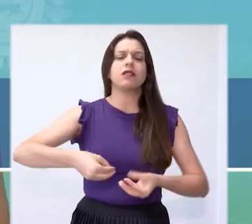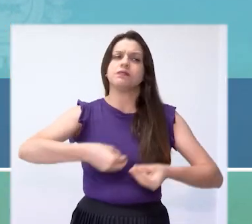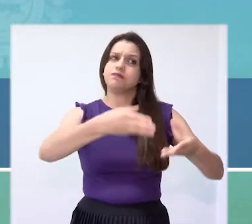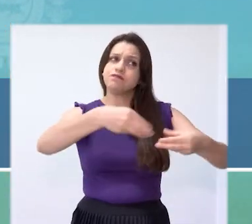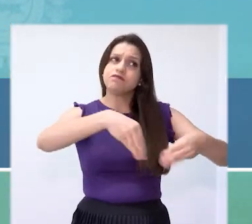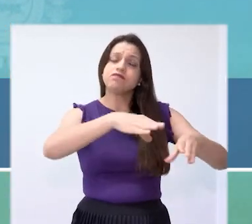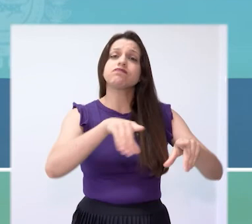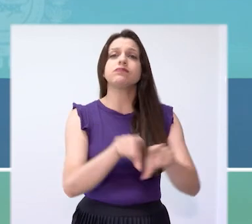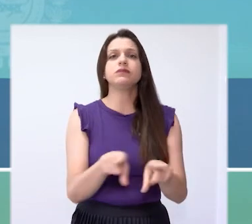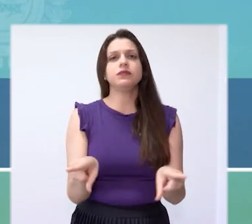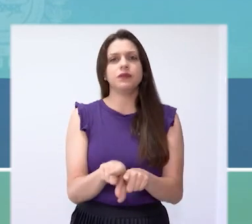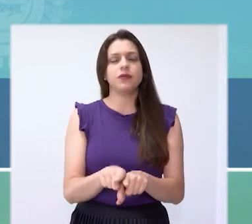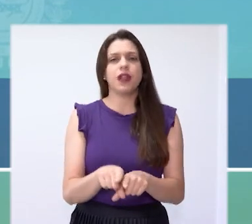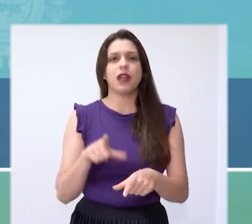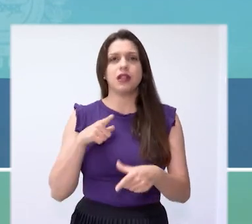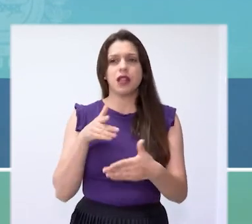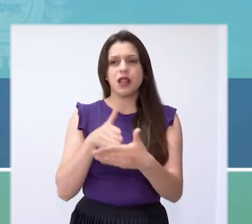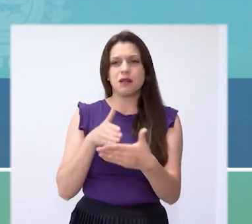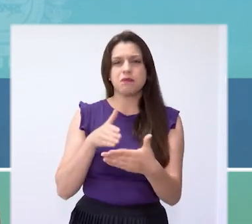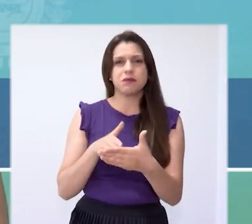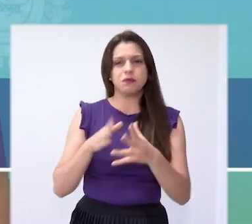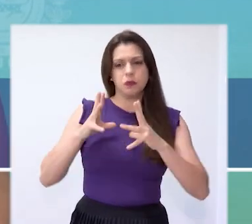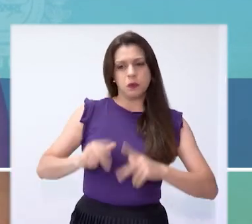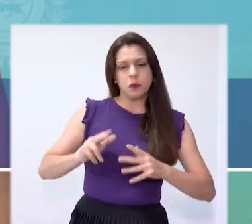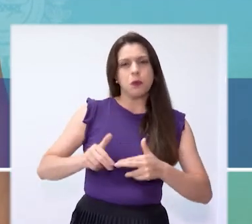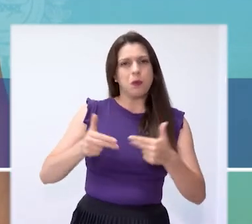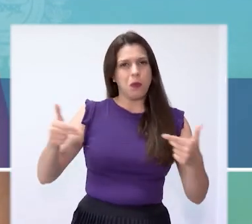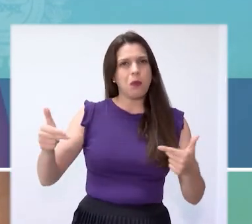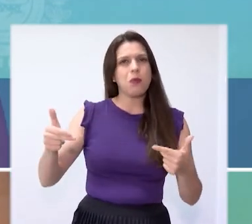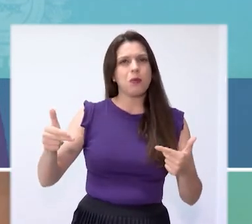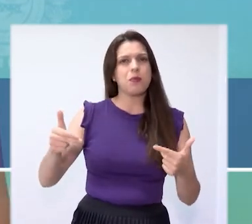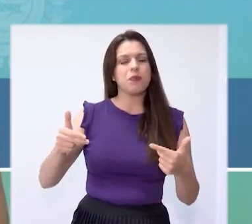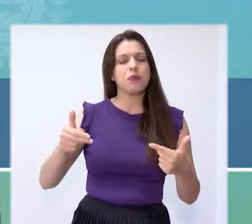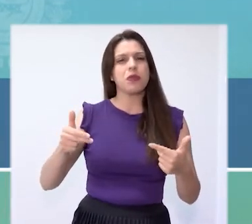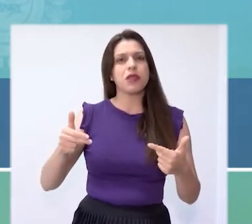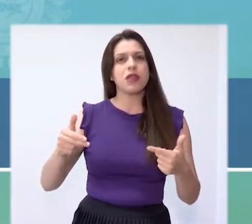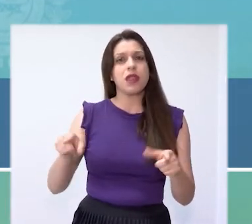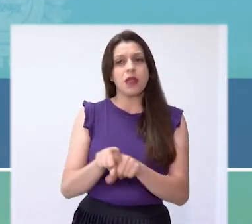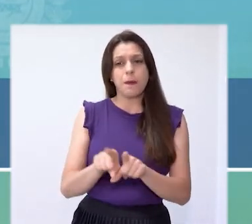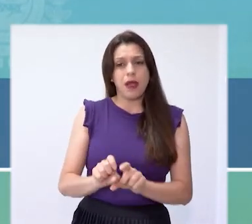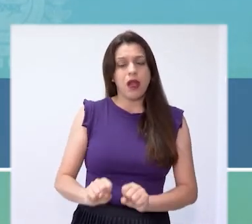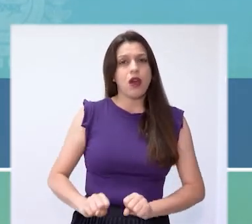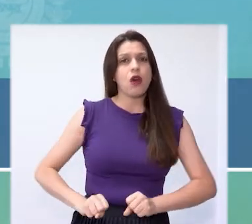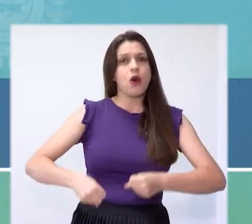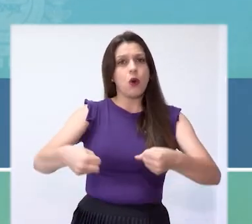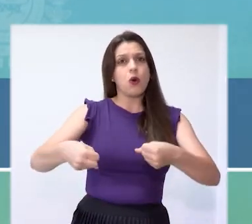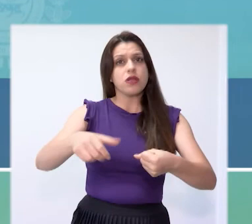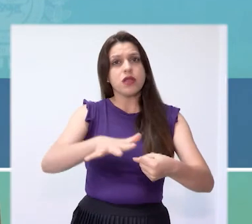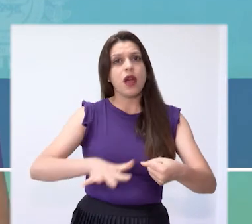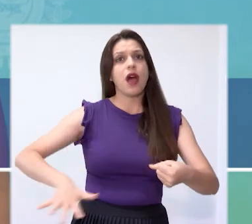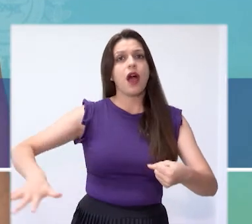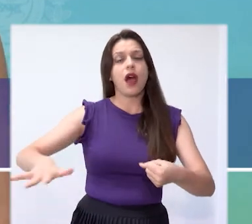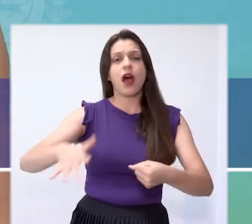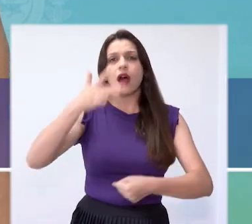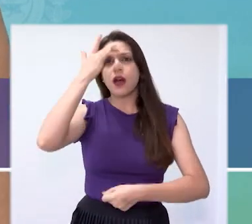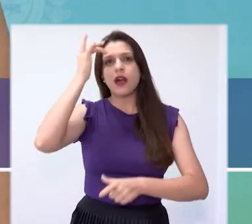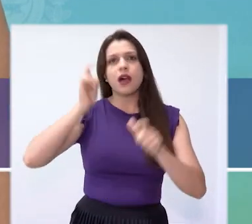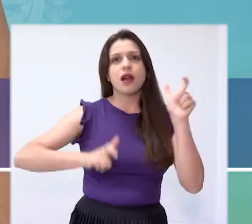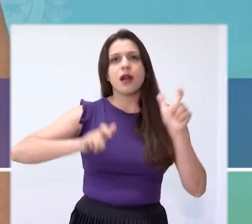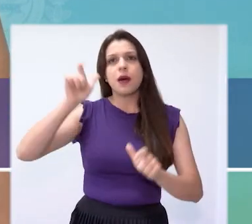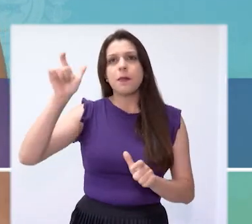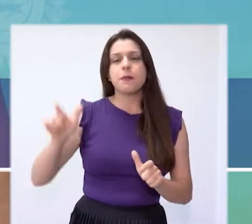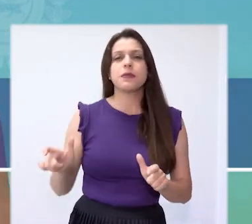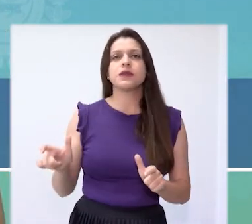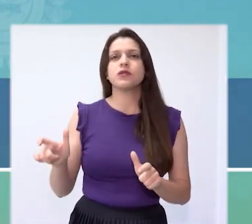da barreira sanitária. Você viu que nós demos destaque também para enfrentamento nas áreas